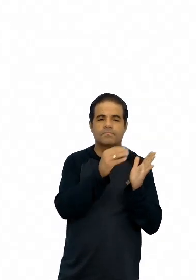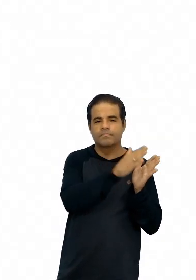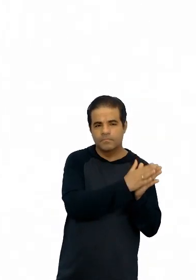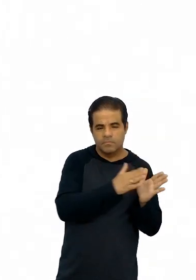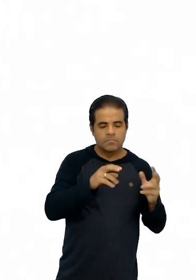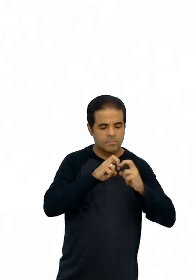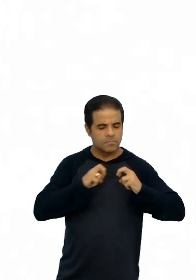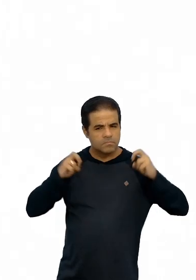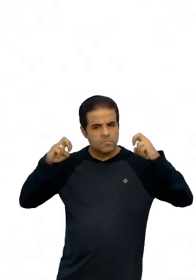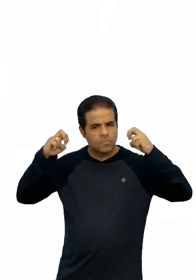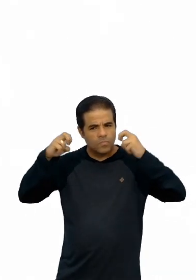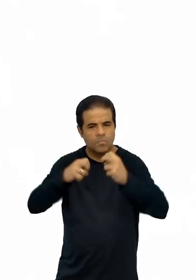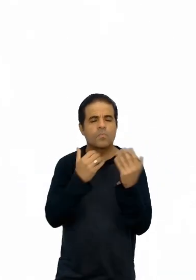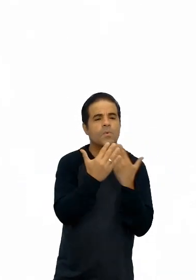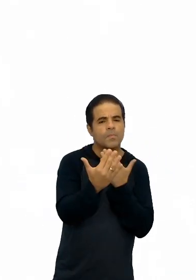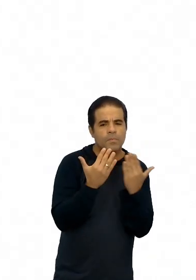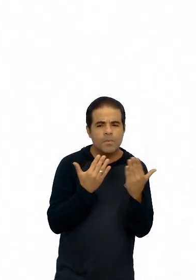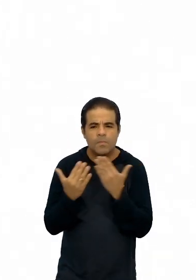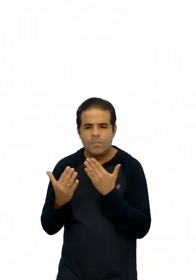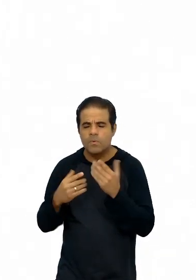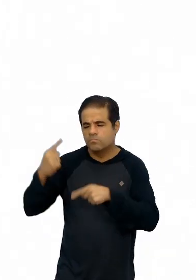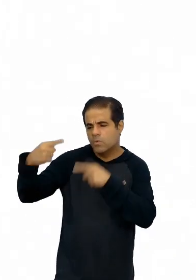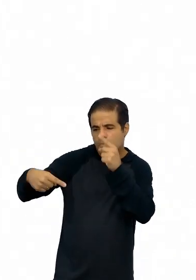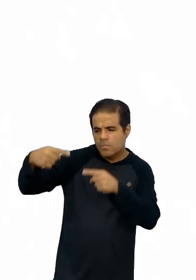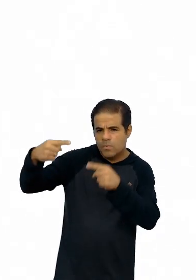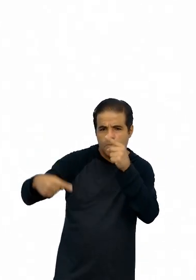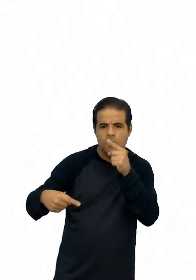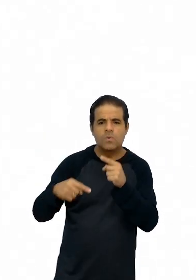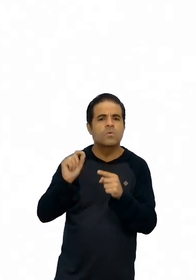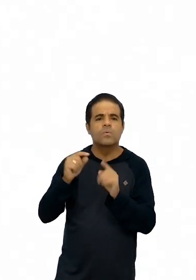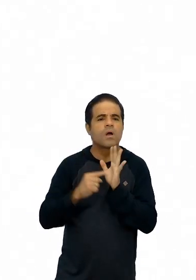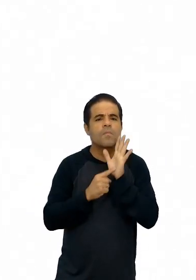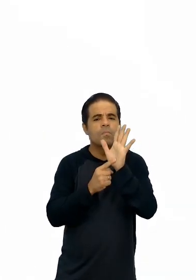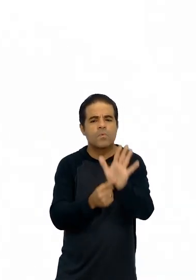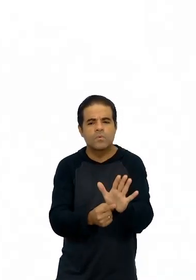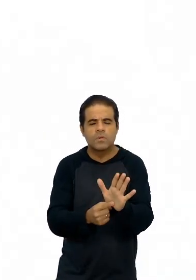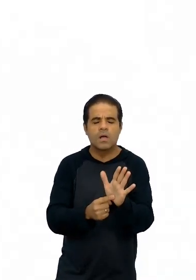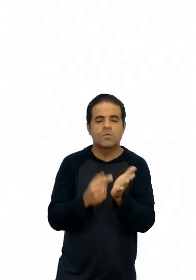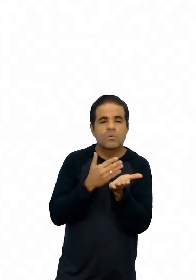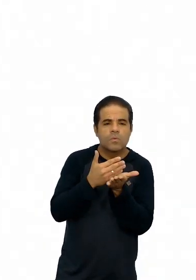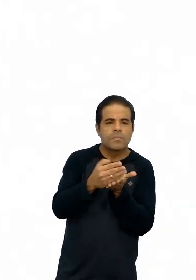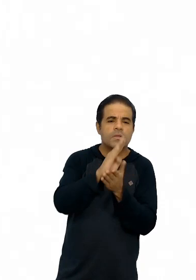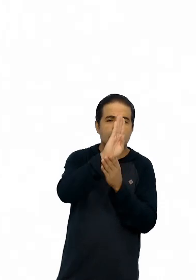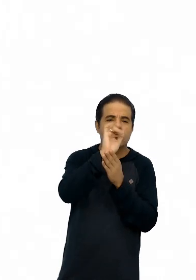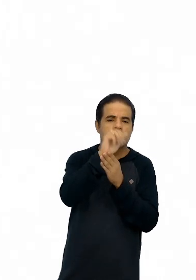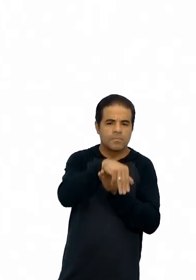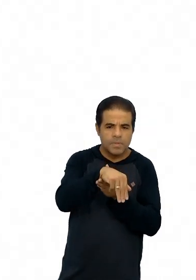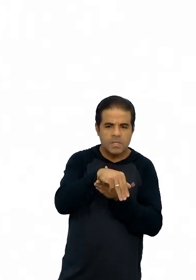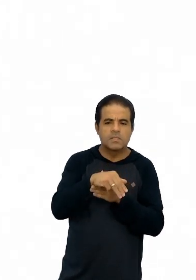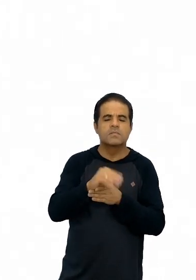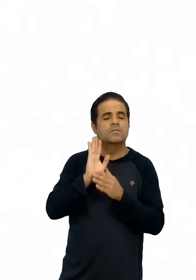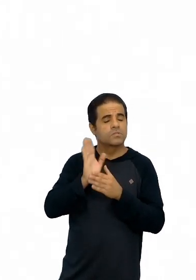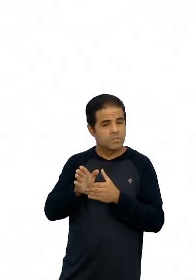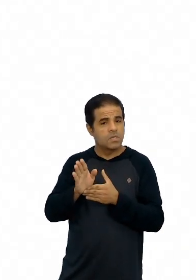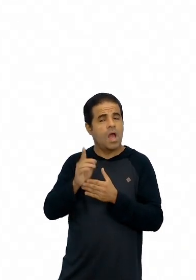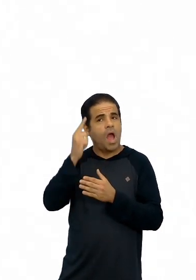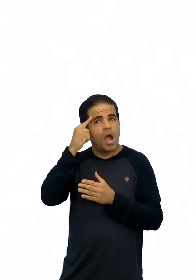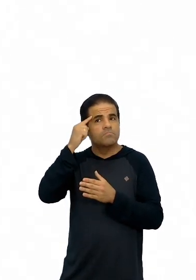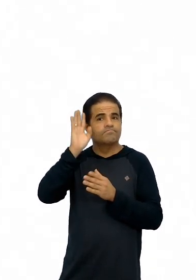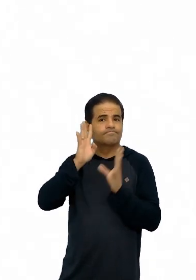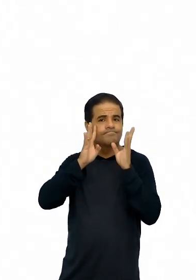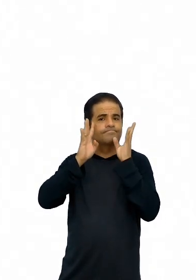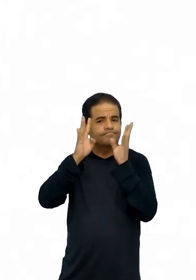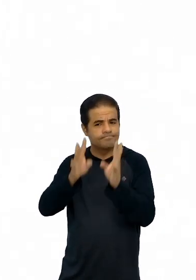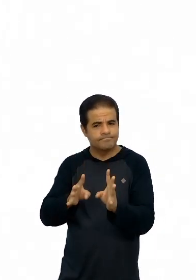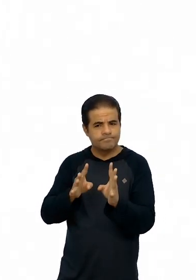uma roda de conversa dos estudantes para discutir sobre aquilo que foi abordado no bimestre. E aí a gente